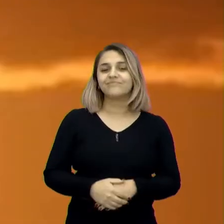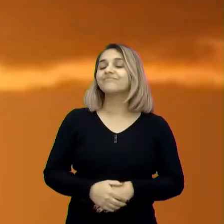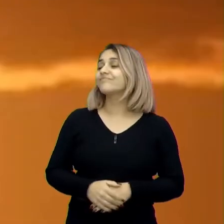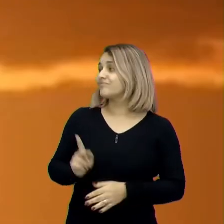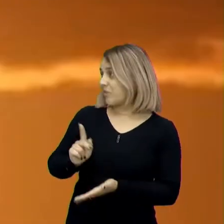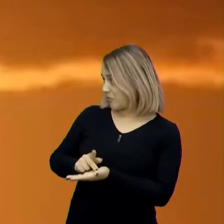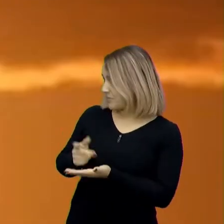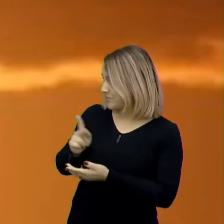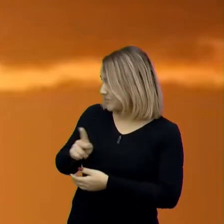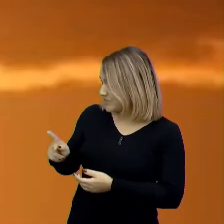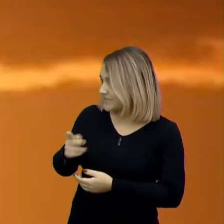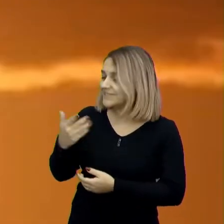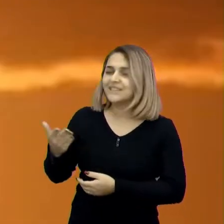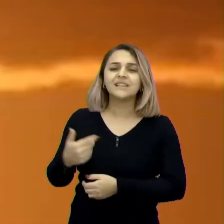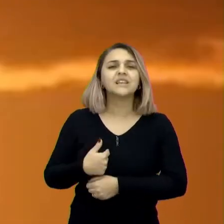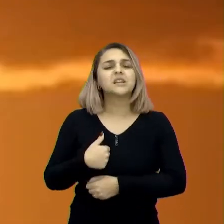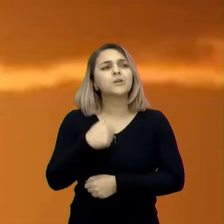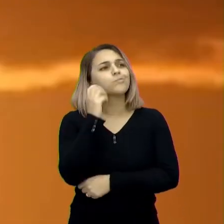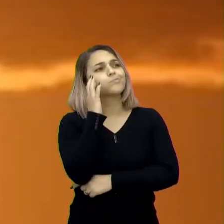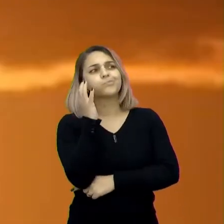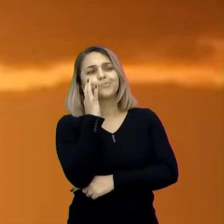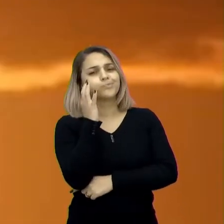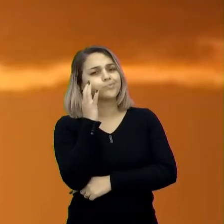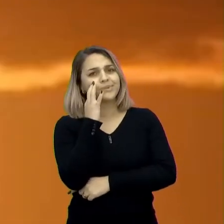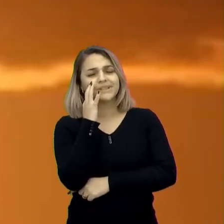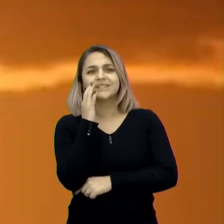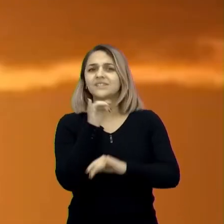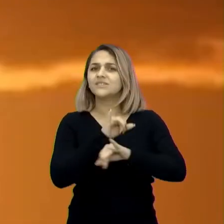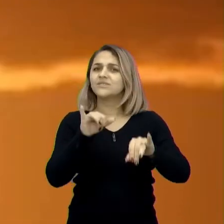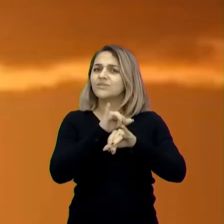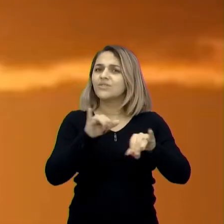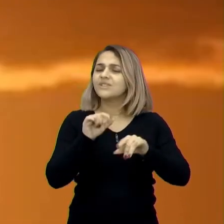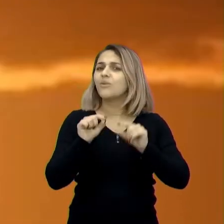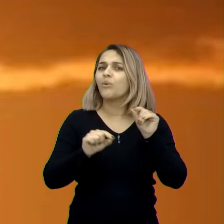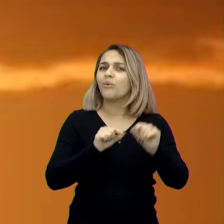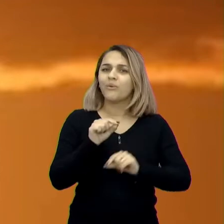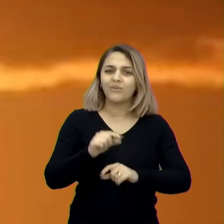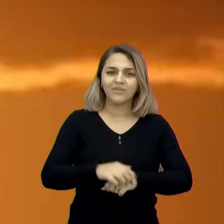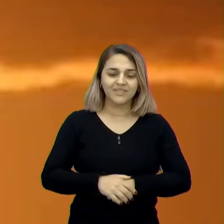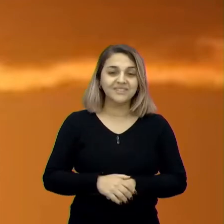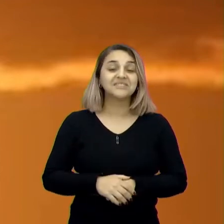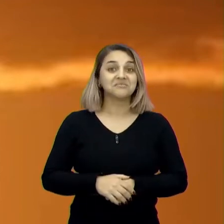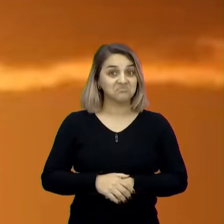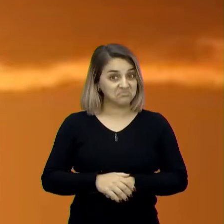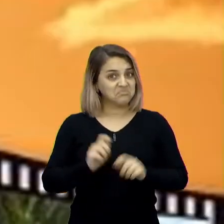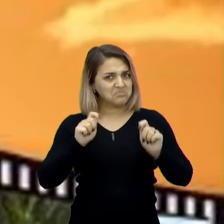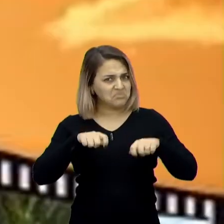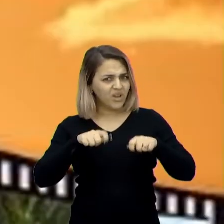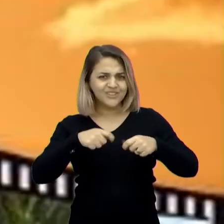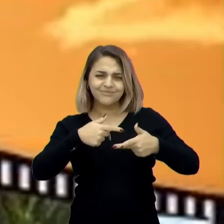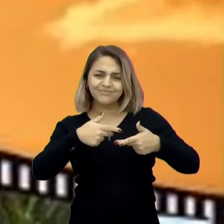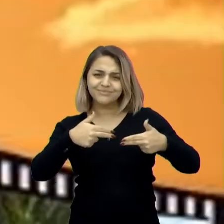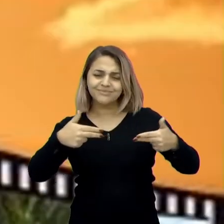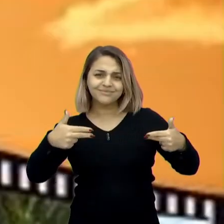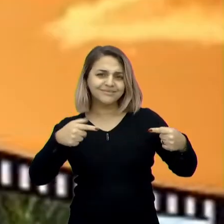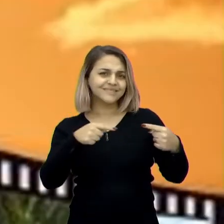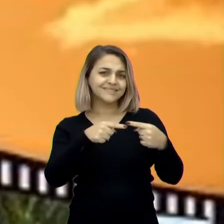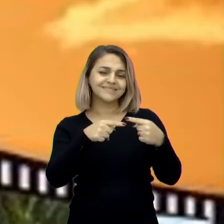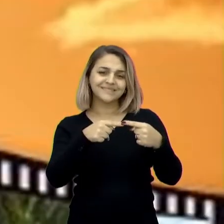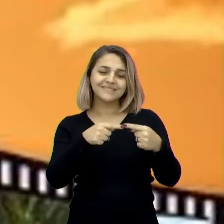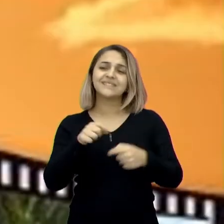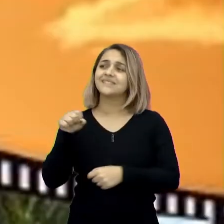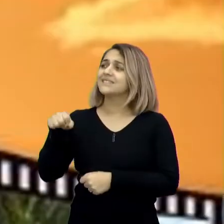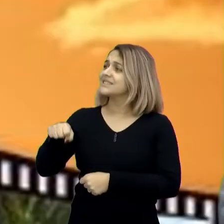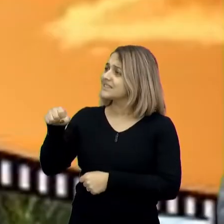fiquei pensando, propaganda do quê? Propaganda do quê? Cabia um monte de coisa ali, hein? Sim, porque ele é